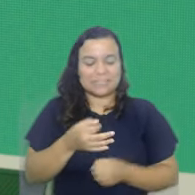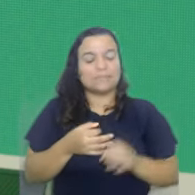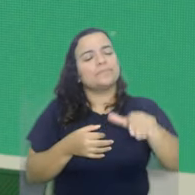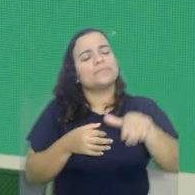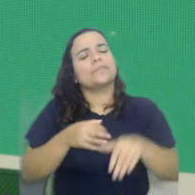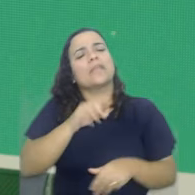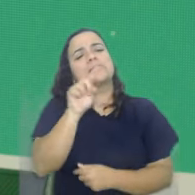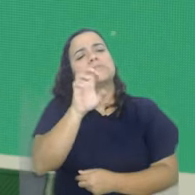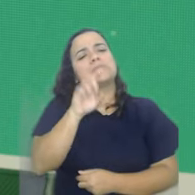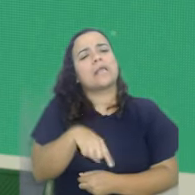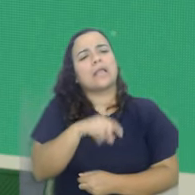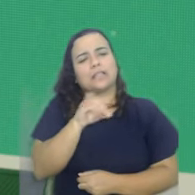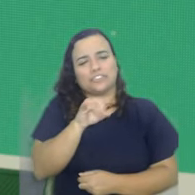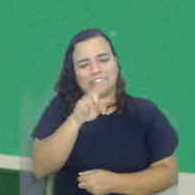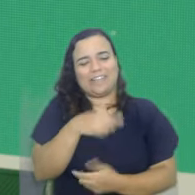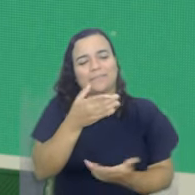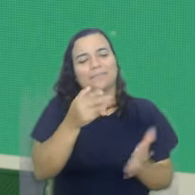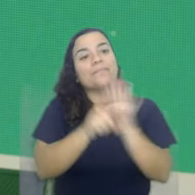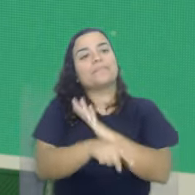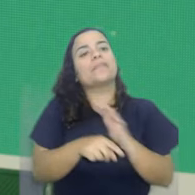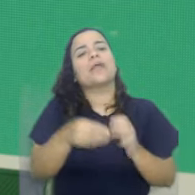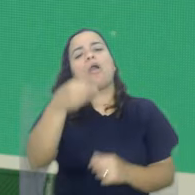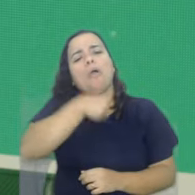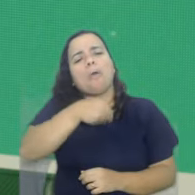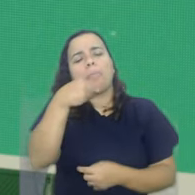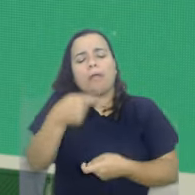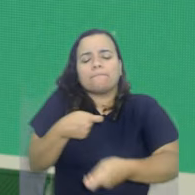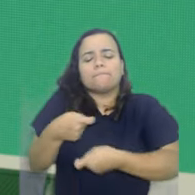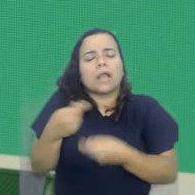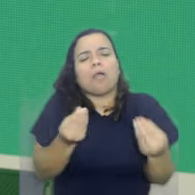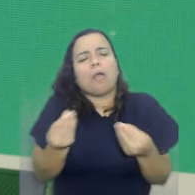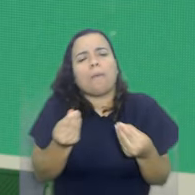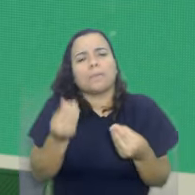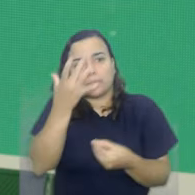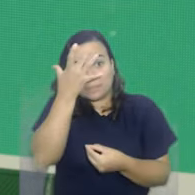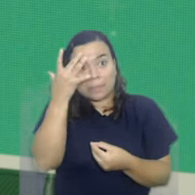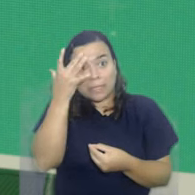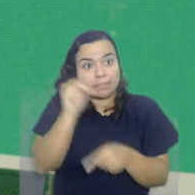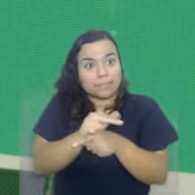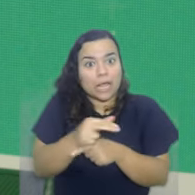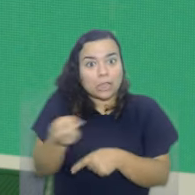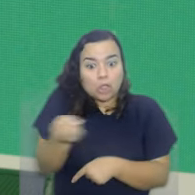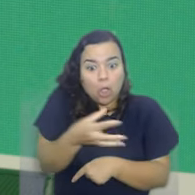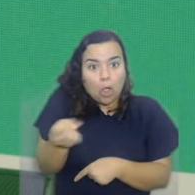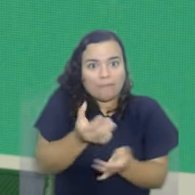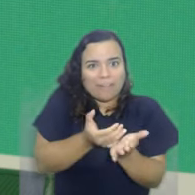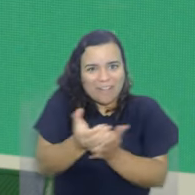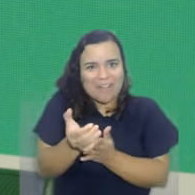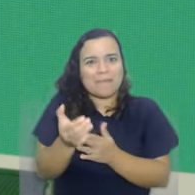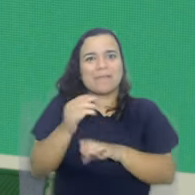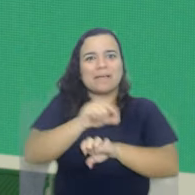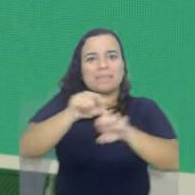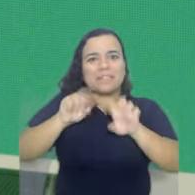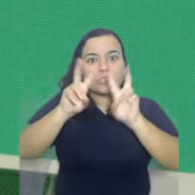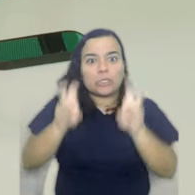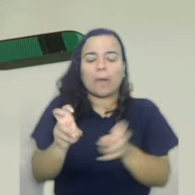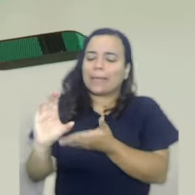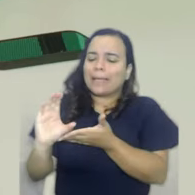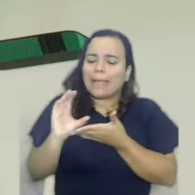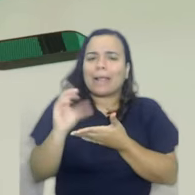e e oportunidade de negócios aí para quem tá começando a empreender e em relação a crédito